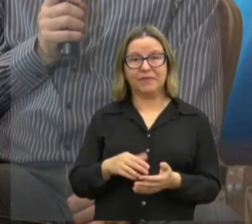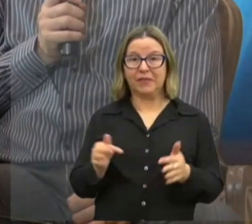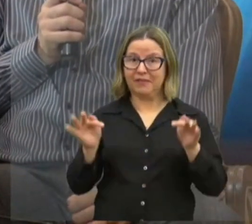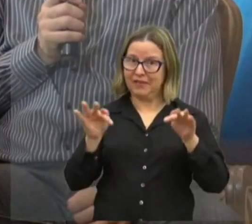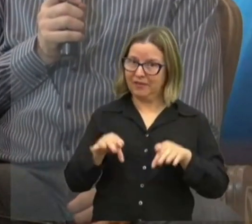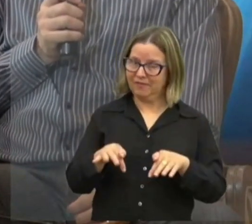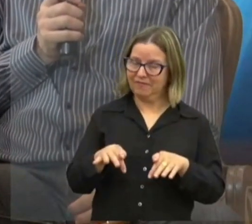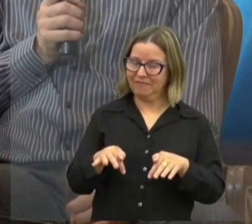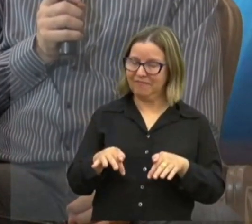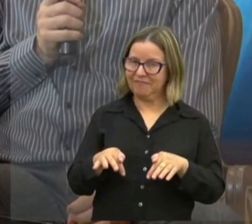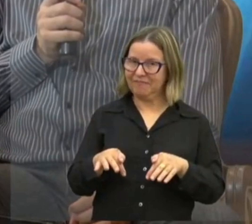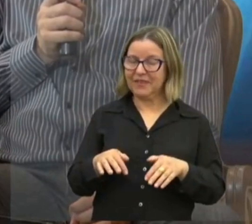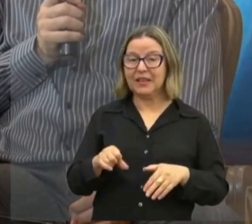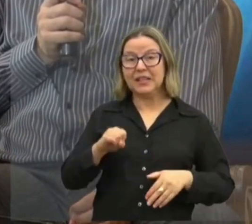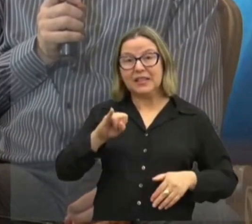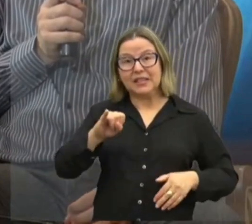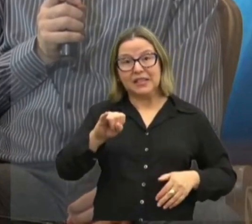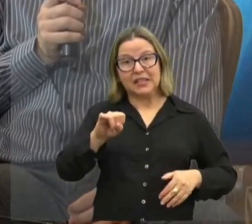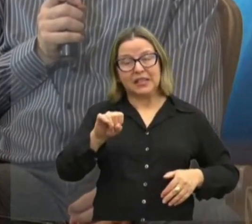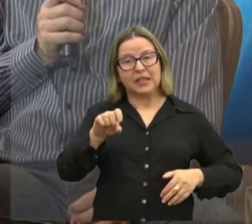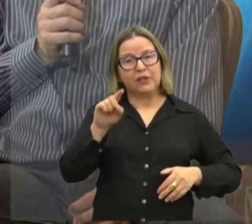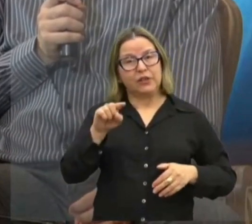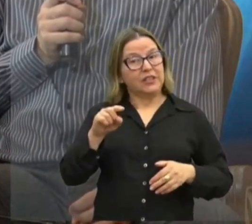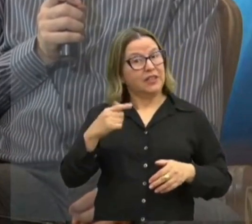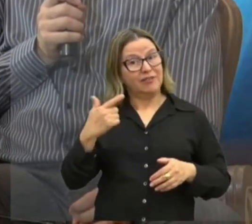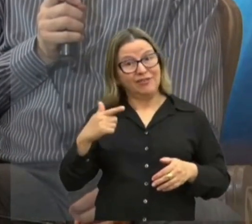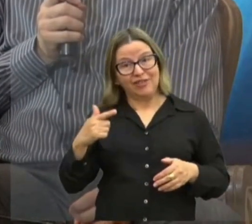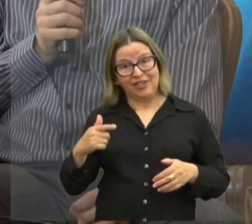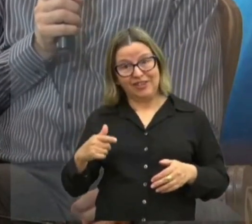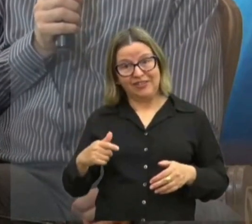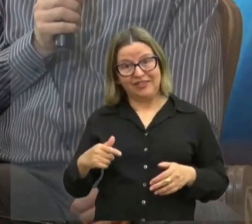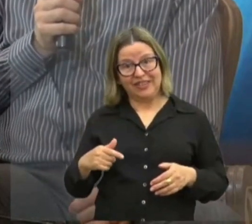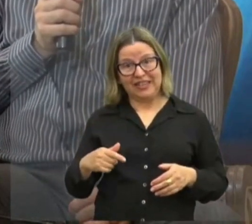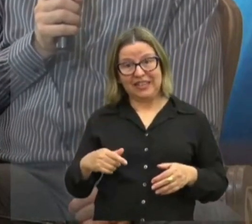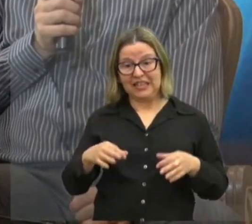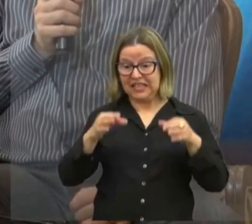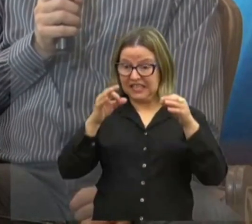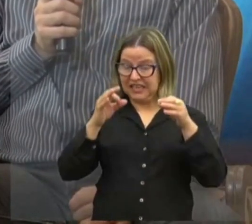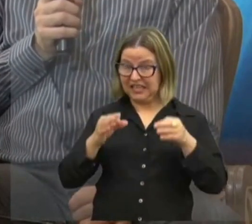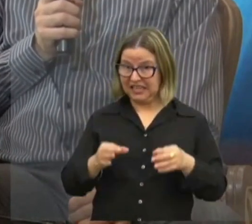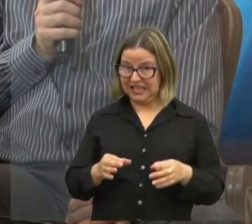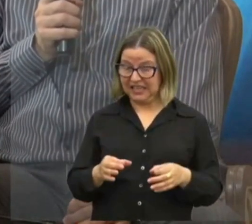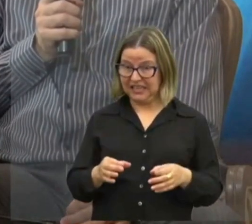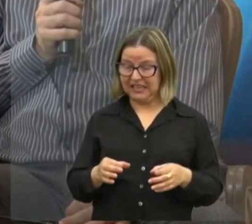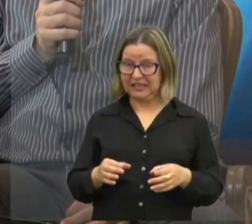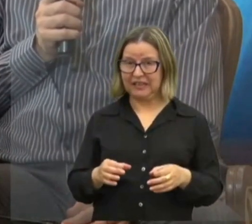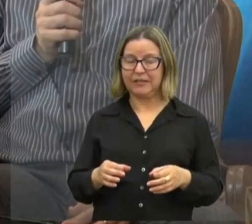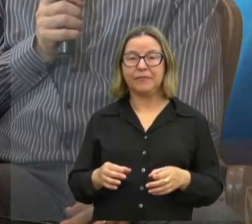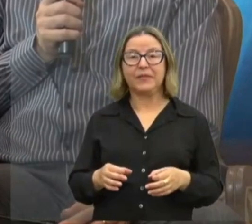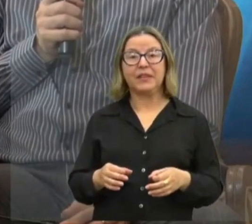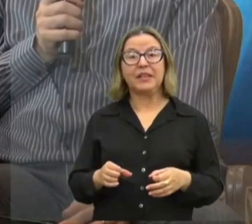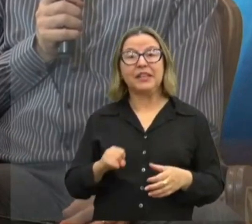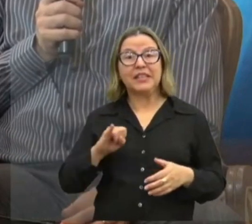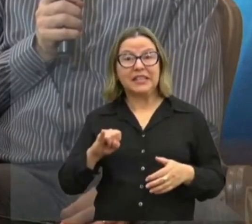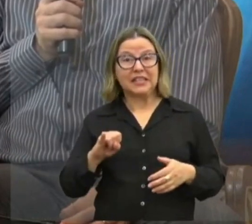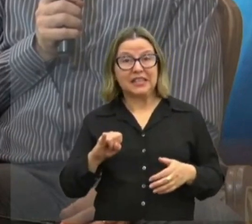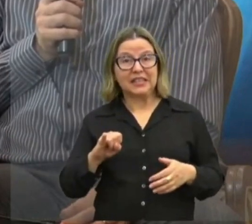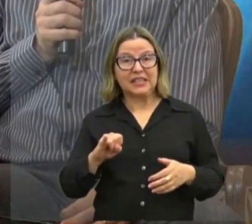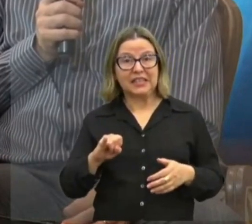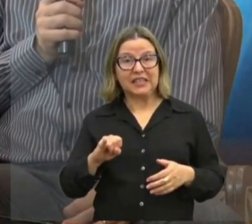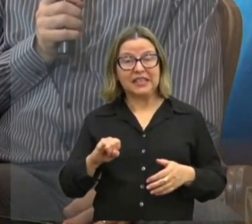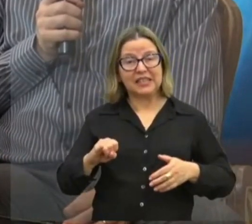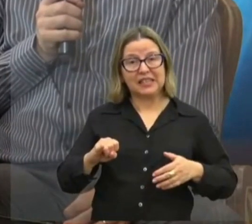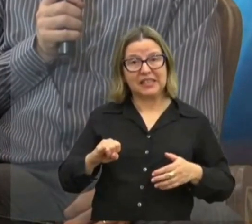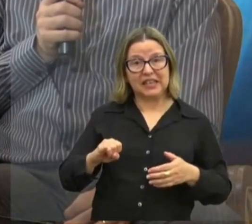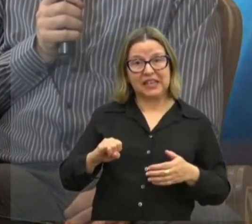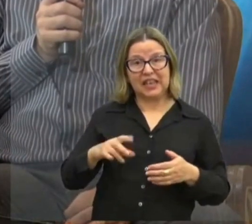Se você não tiver esta certeza da sua perseverança final, se ainda acreditar que pode cair